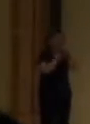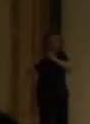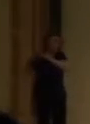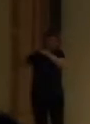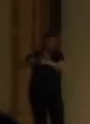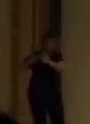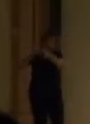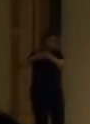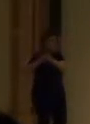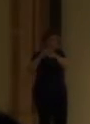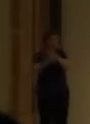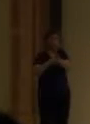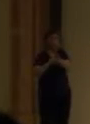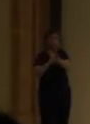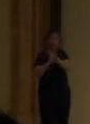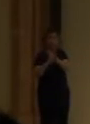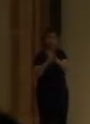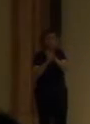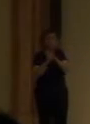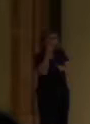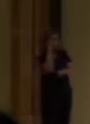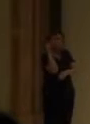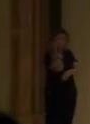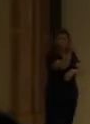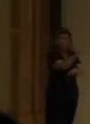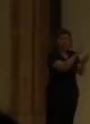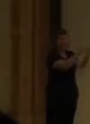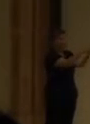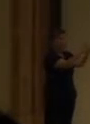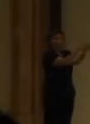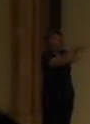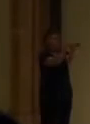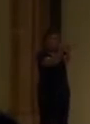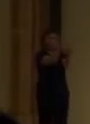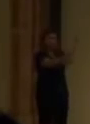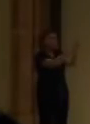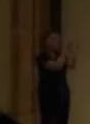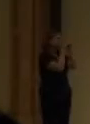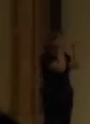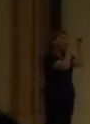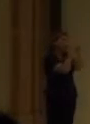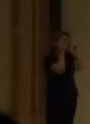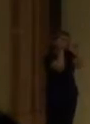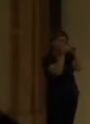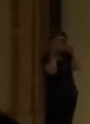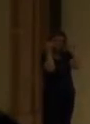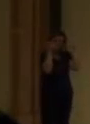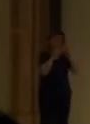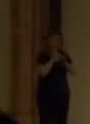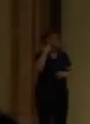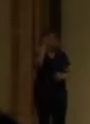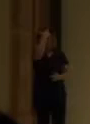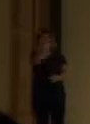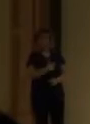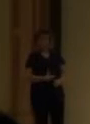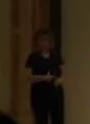em terras de Vera Cruz povos felizes, bem constituídos e que andavam nus. E refere-se à